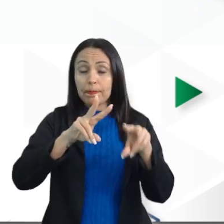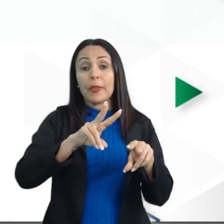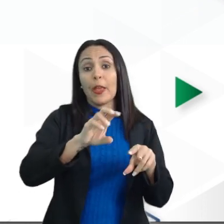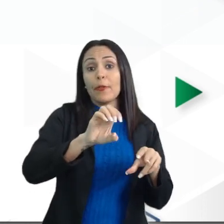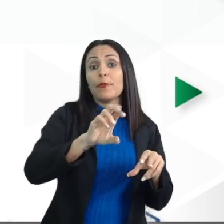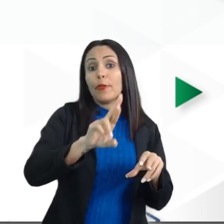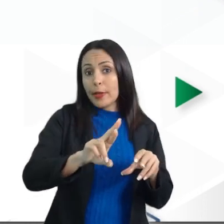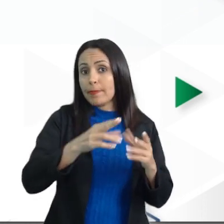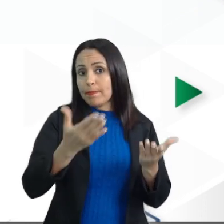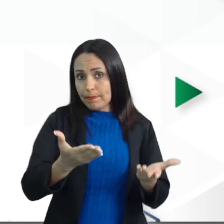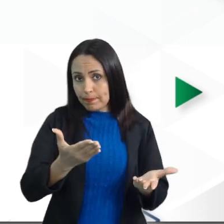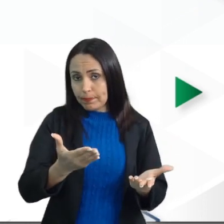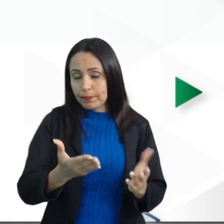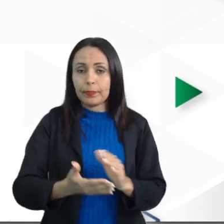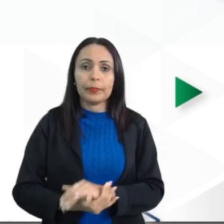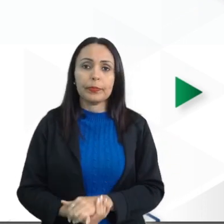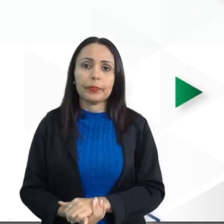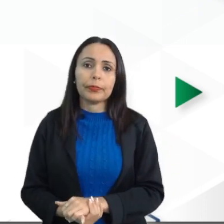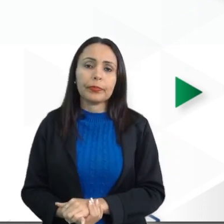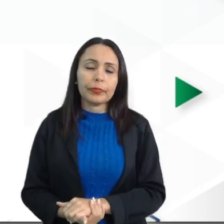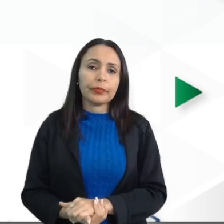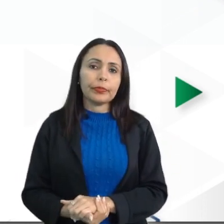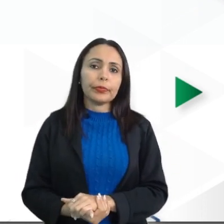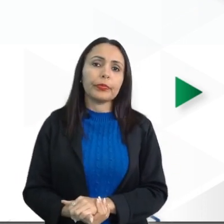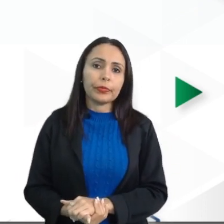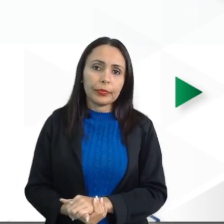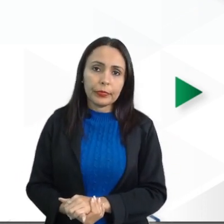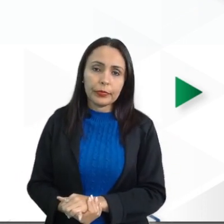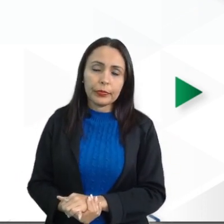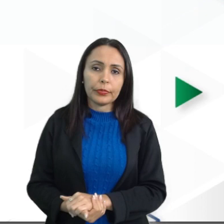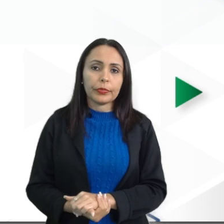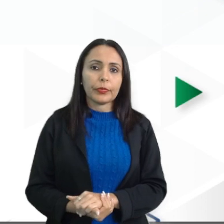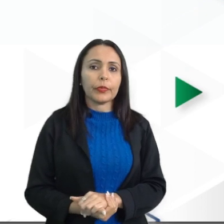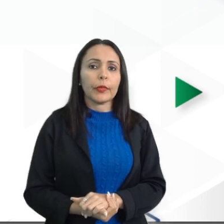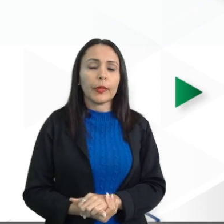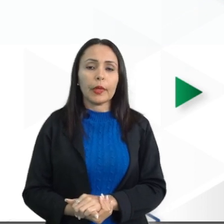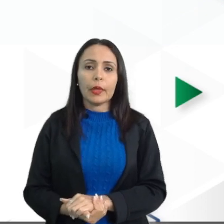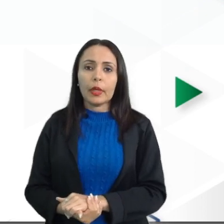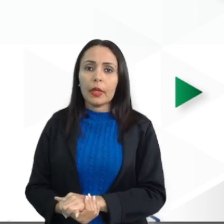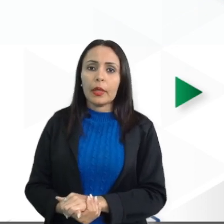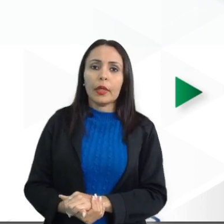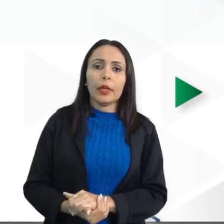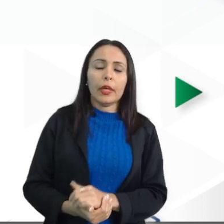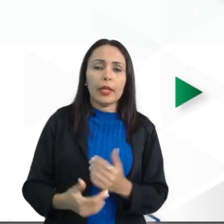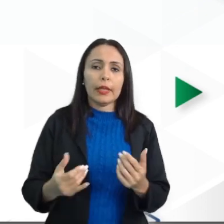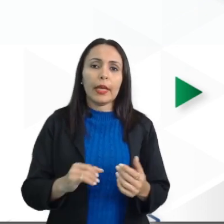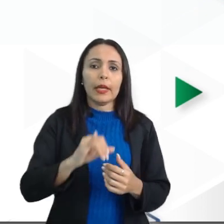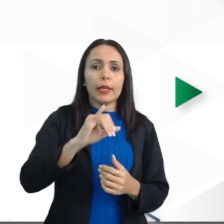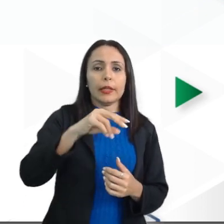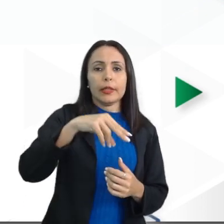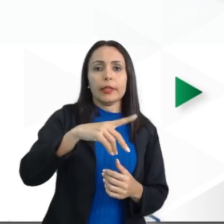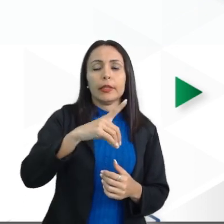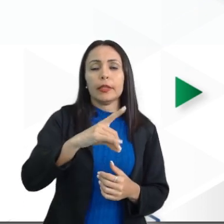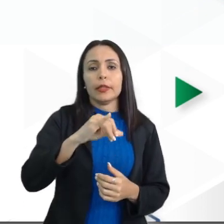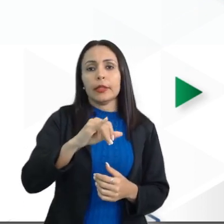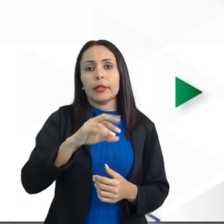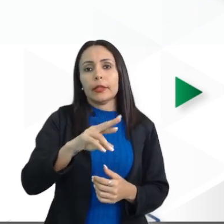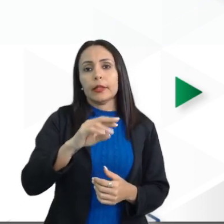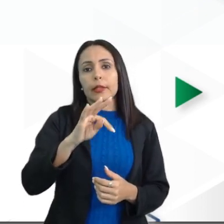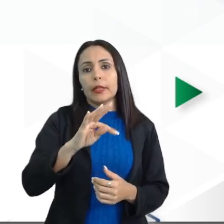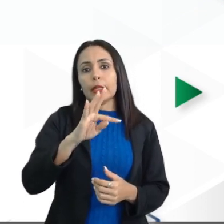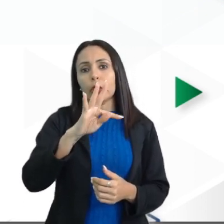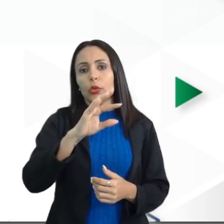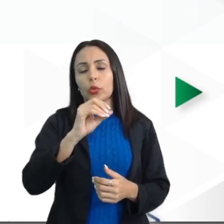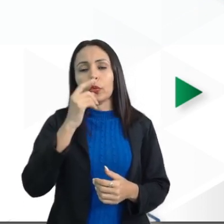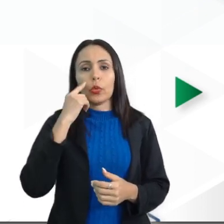assiste a alguma coisa. O verbo assistir, no sentido de ver, ele é transitivo indireto. Ele vai exigir